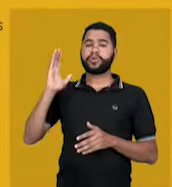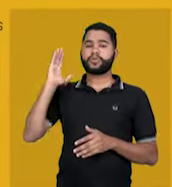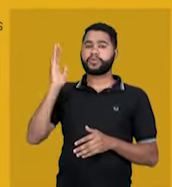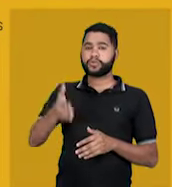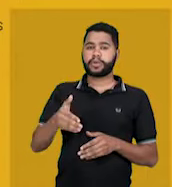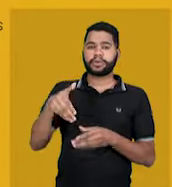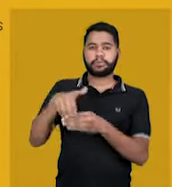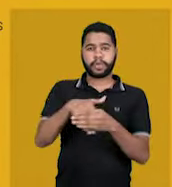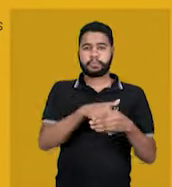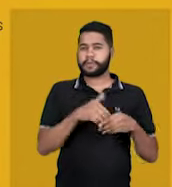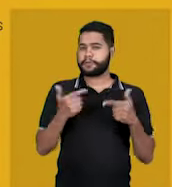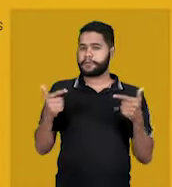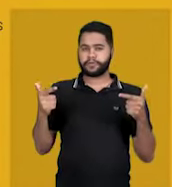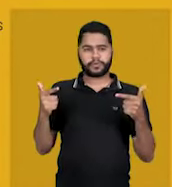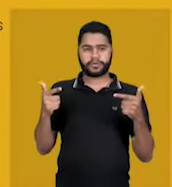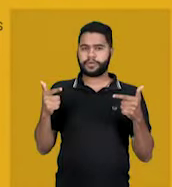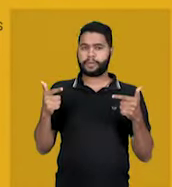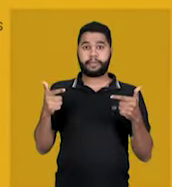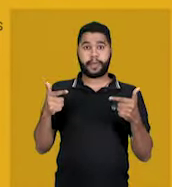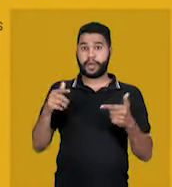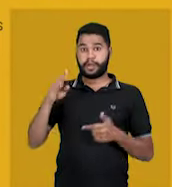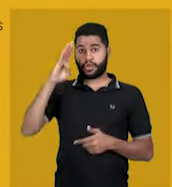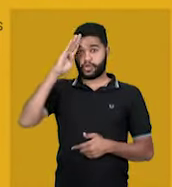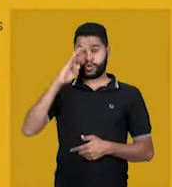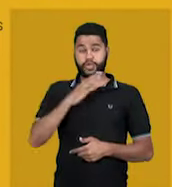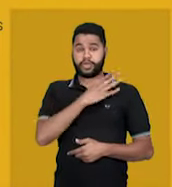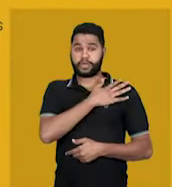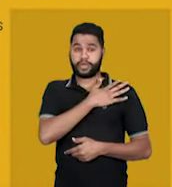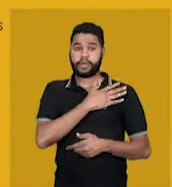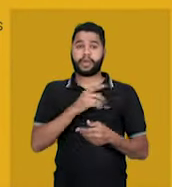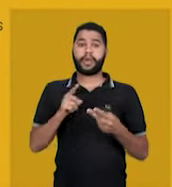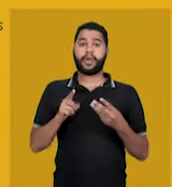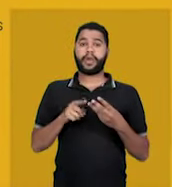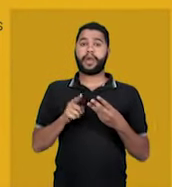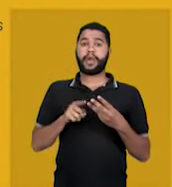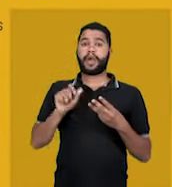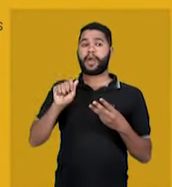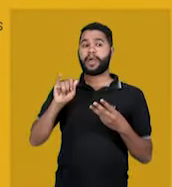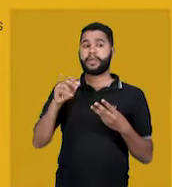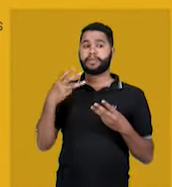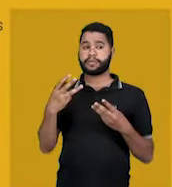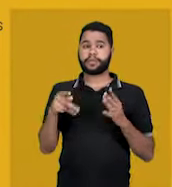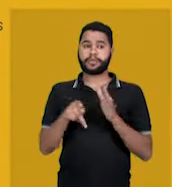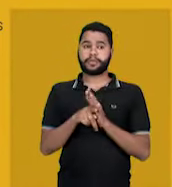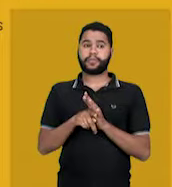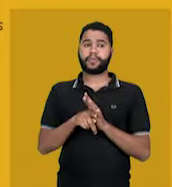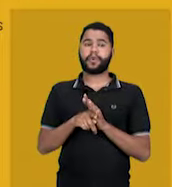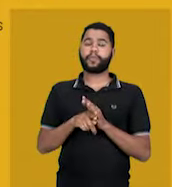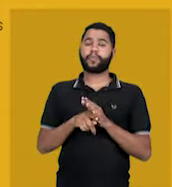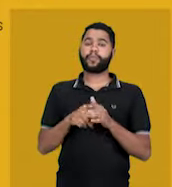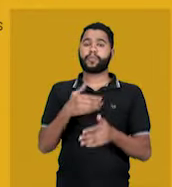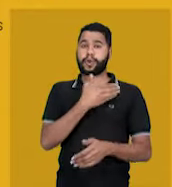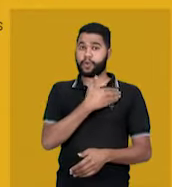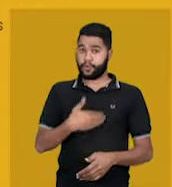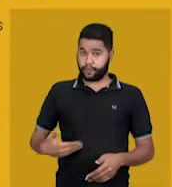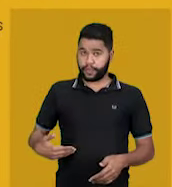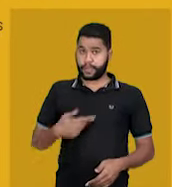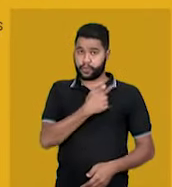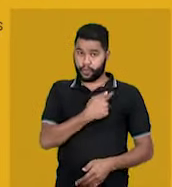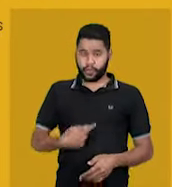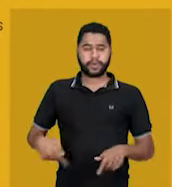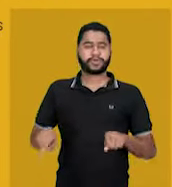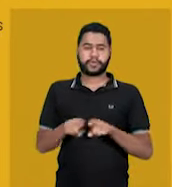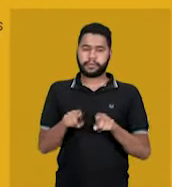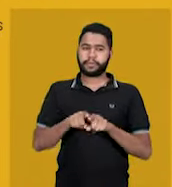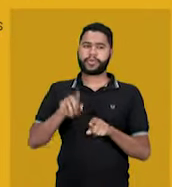não havia eleições para os generais. O AI-3 tornava as eleições para governadores de estados também indiretas. O